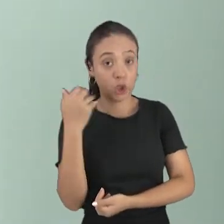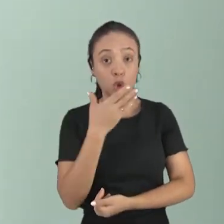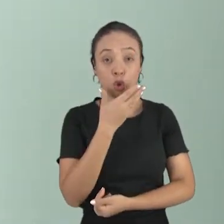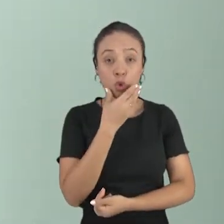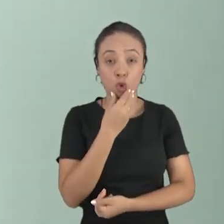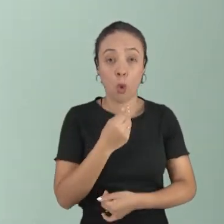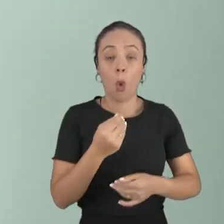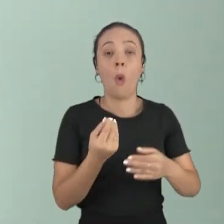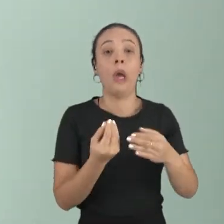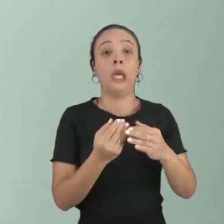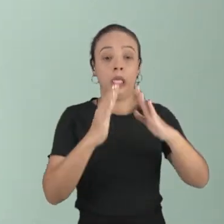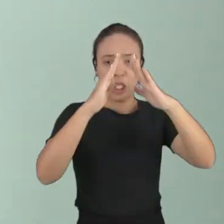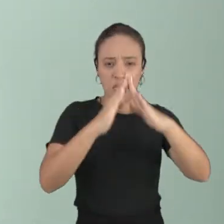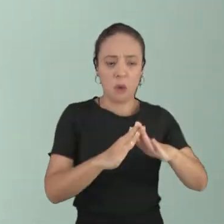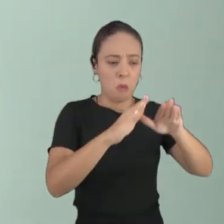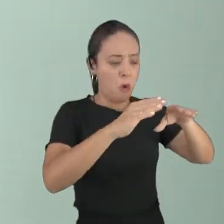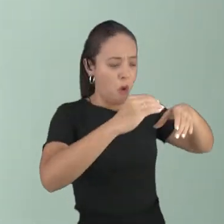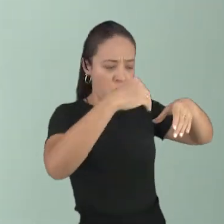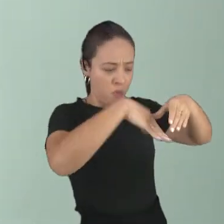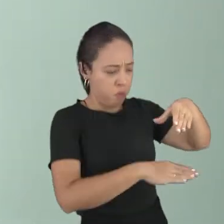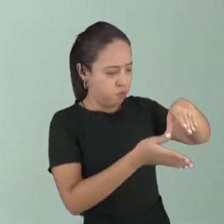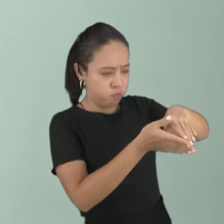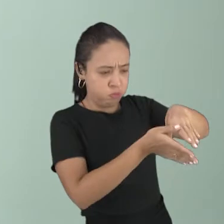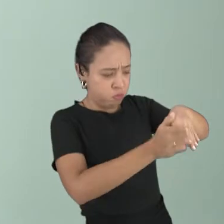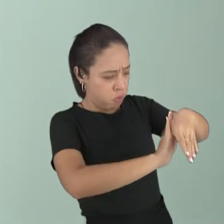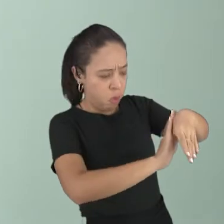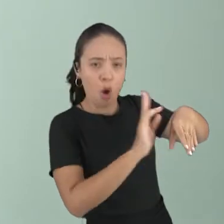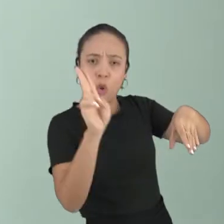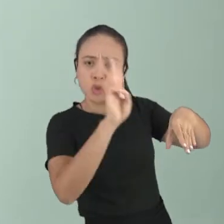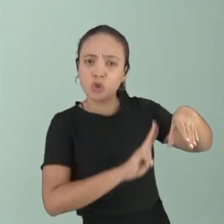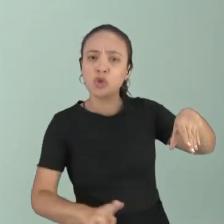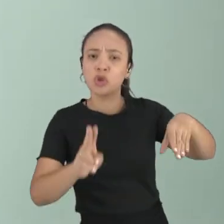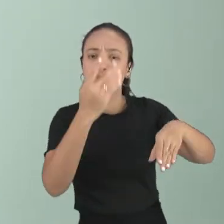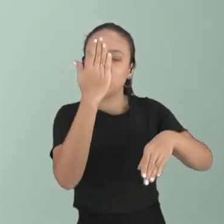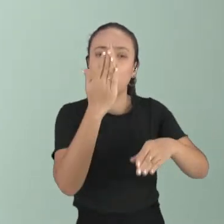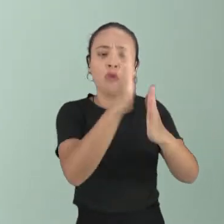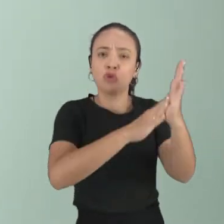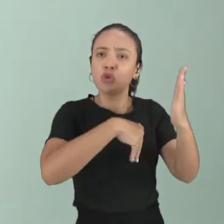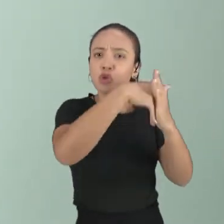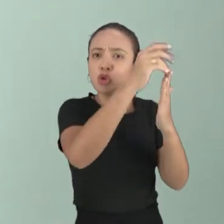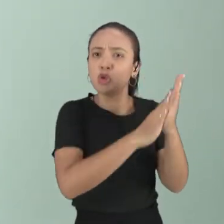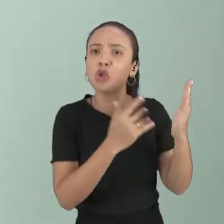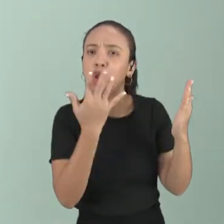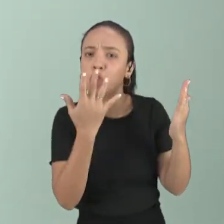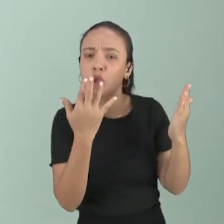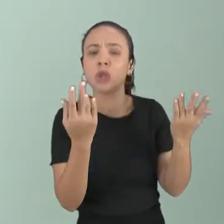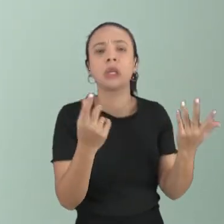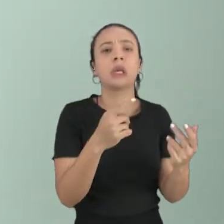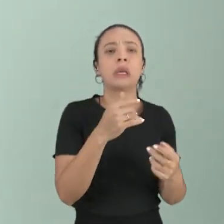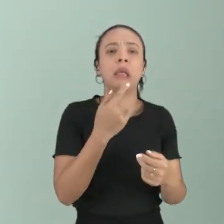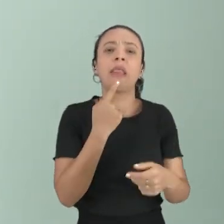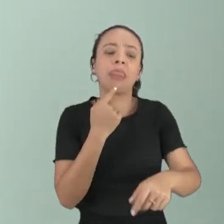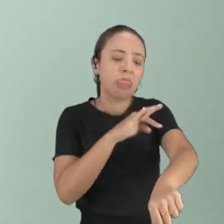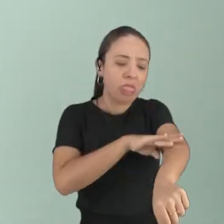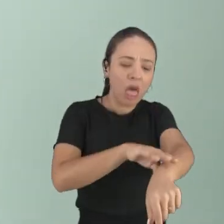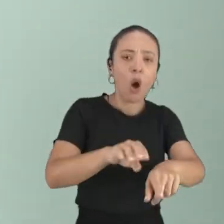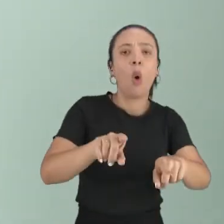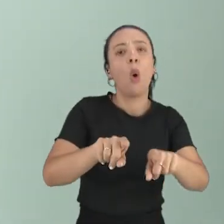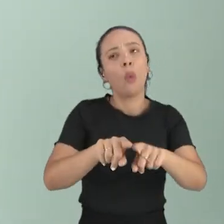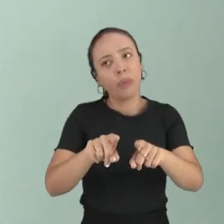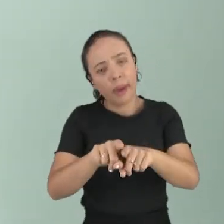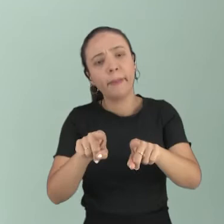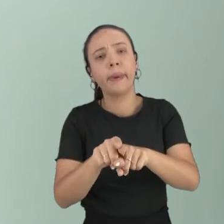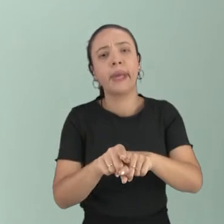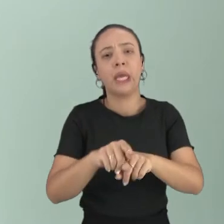caverna eles utilizavam tintas vindas da própria natureza ou do sangue ou peles de animais, carvão